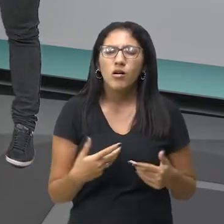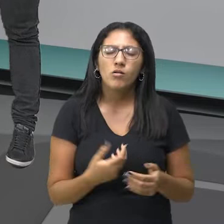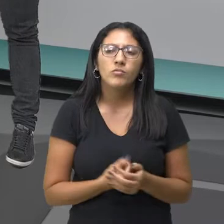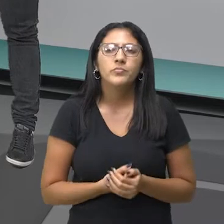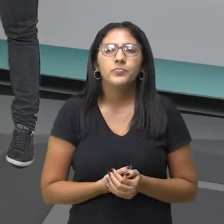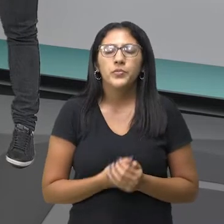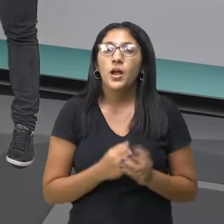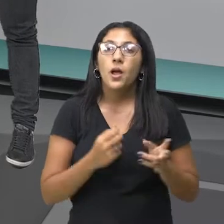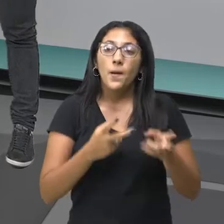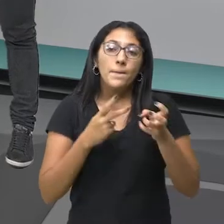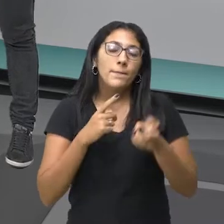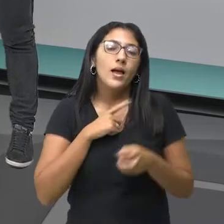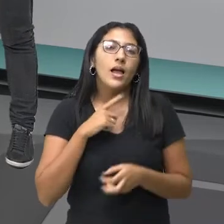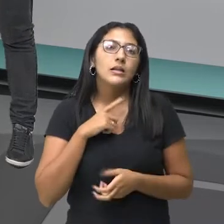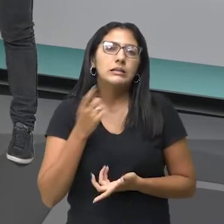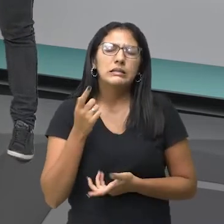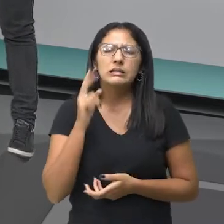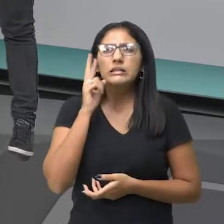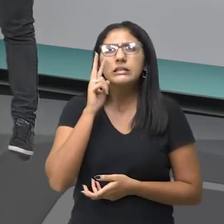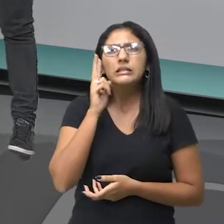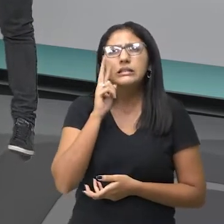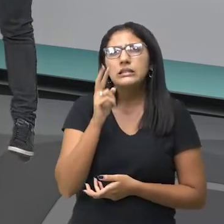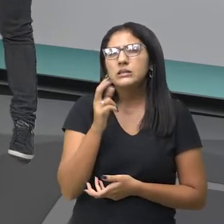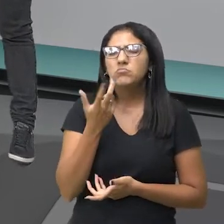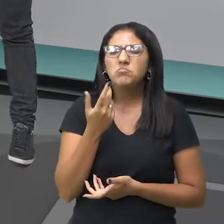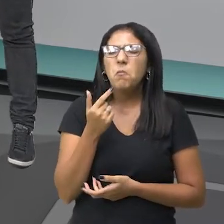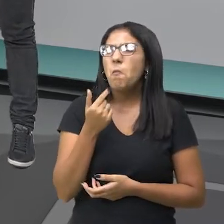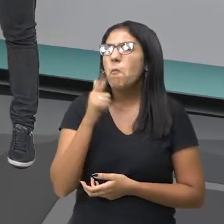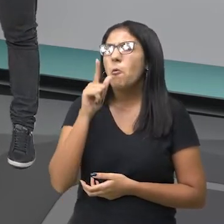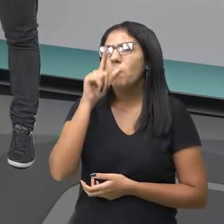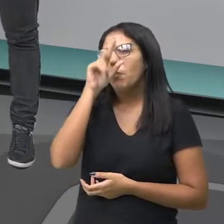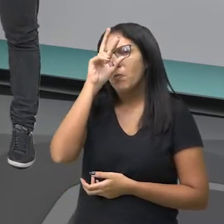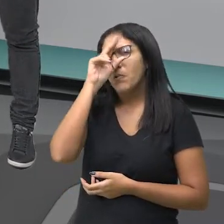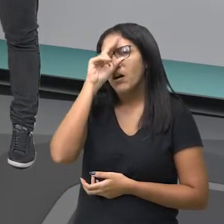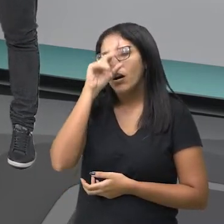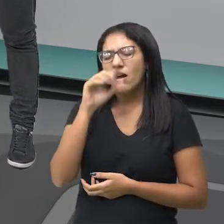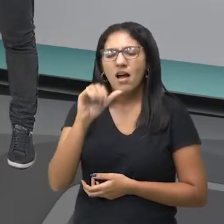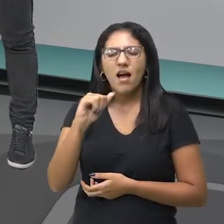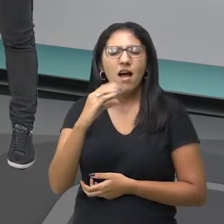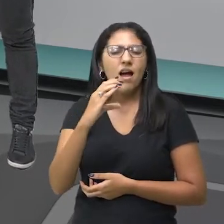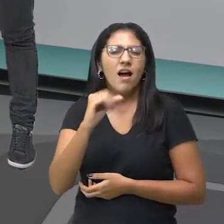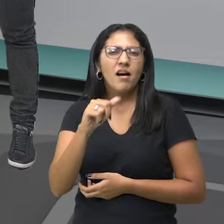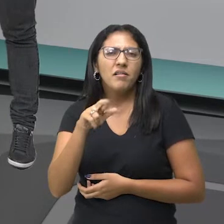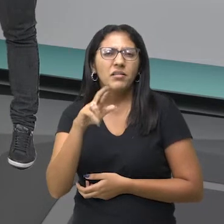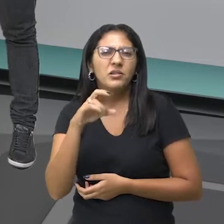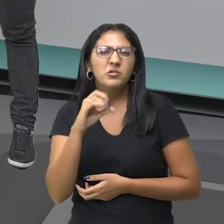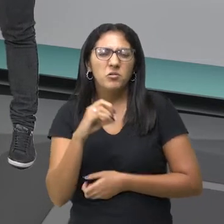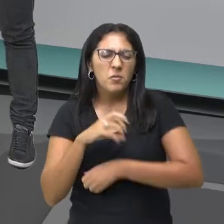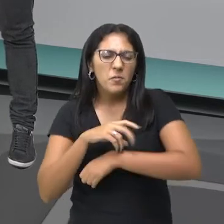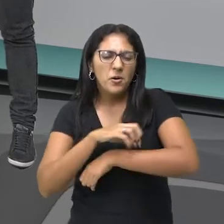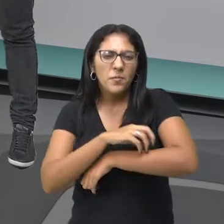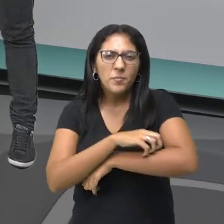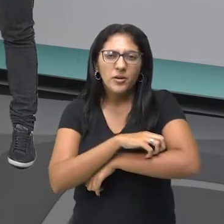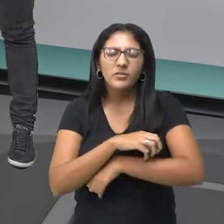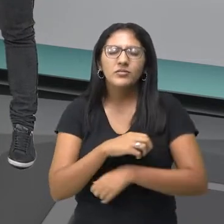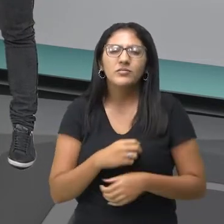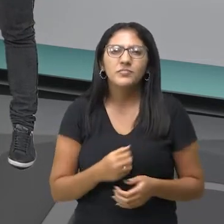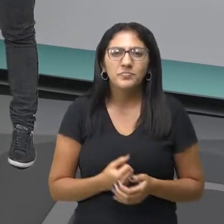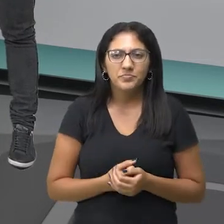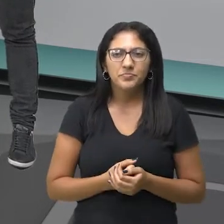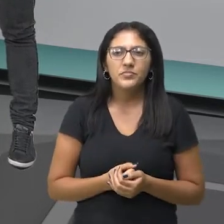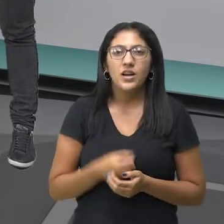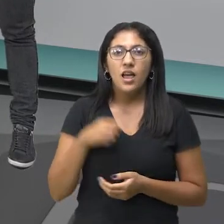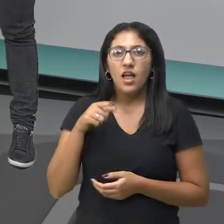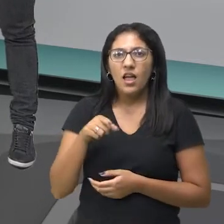ele fala para a gente que ela lembra um outro animal, né? Um ácaro, certo? E observe, o ácaro